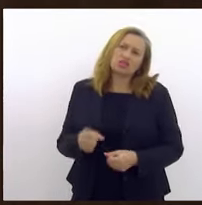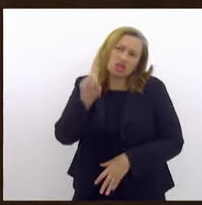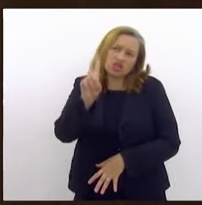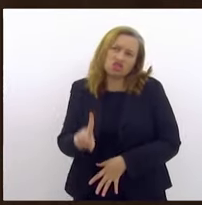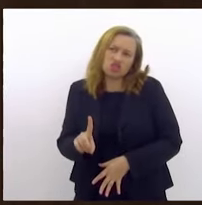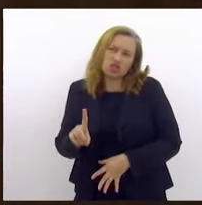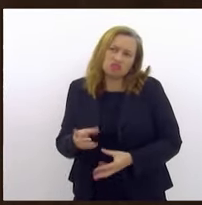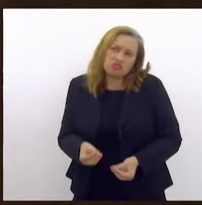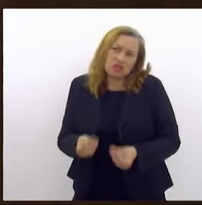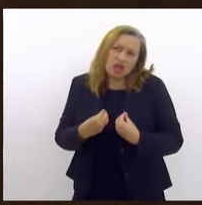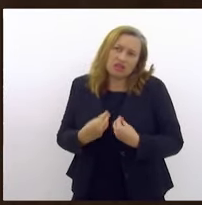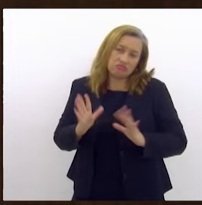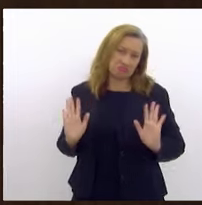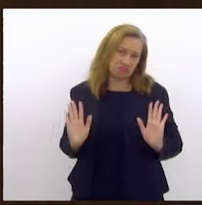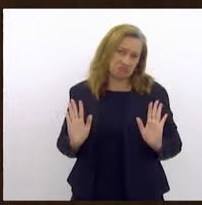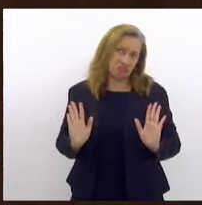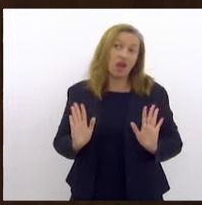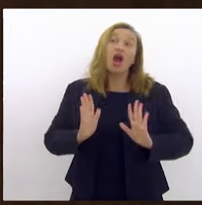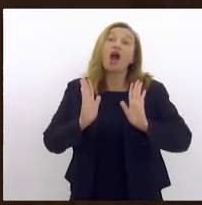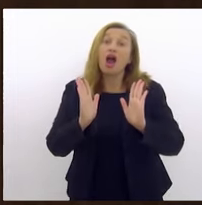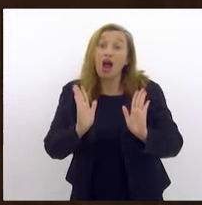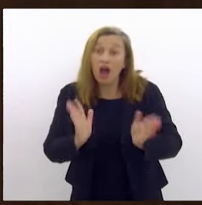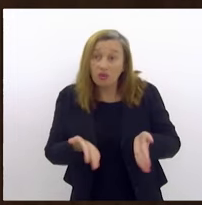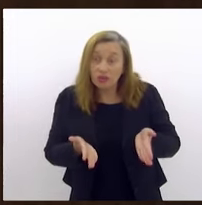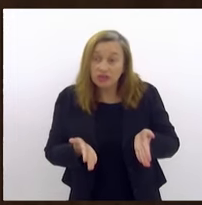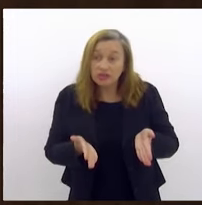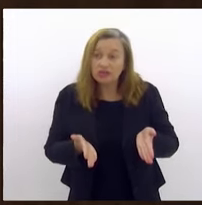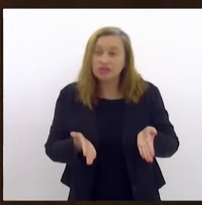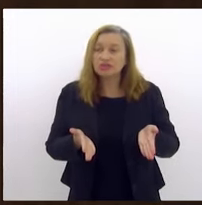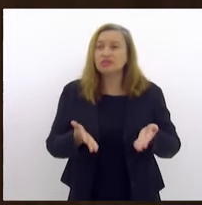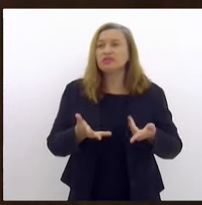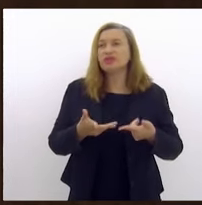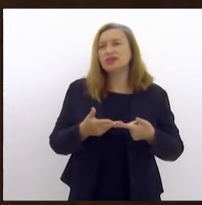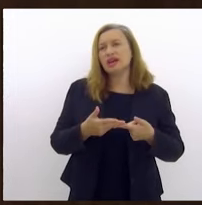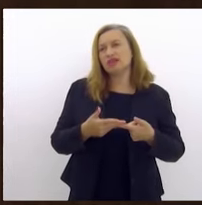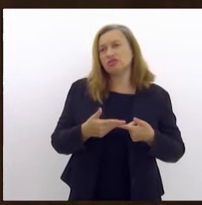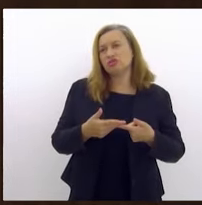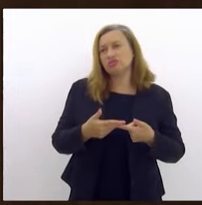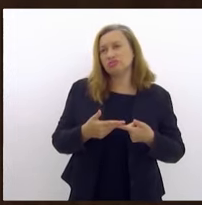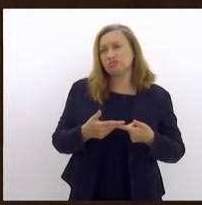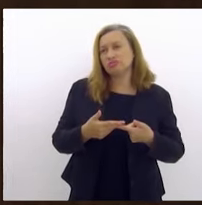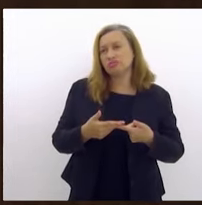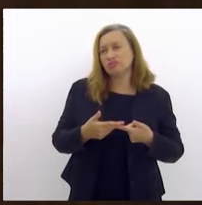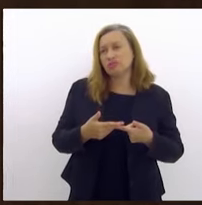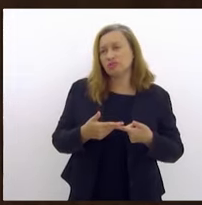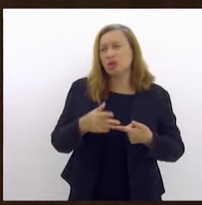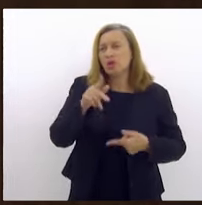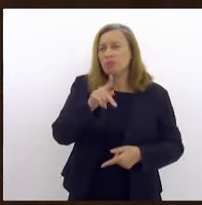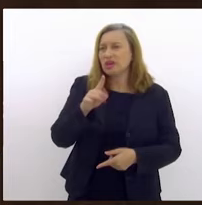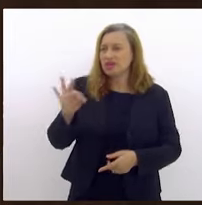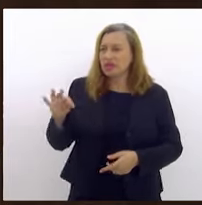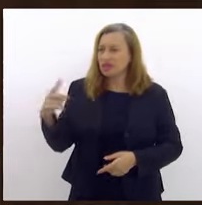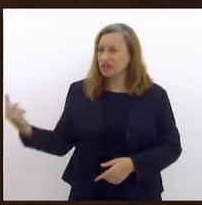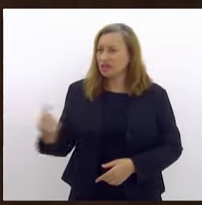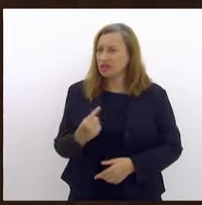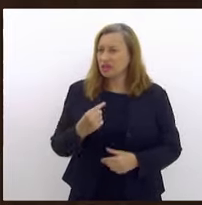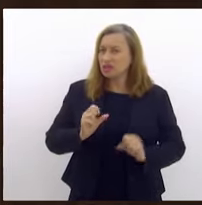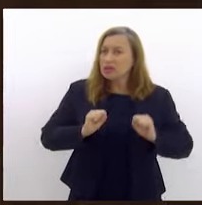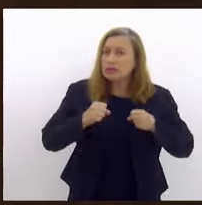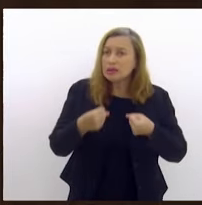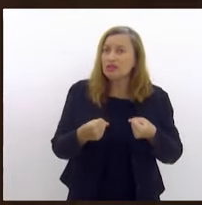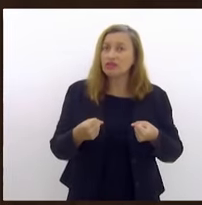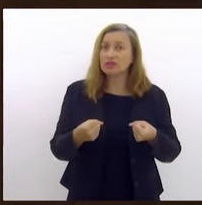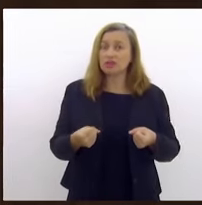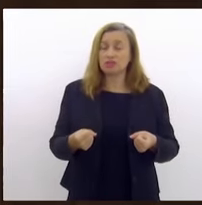adquirido. Né? Agora... Também não me causa estranheza o PT vir para cá defender